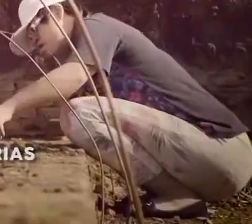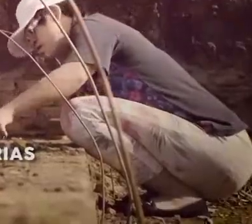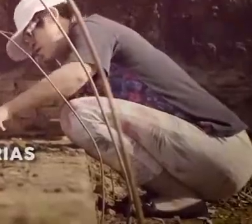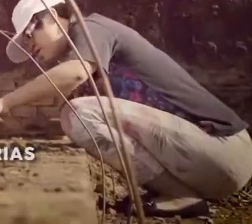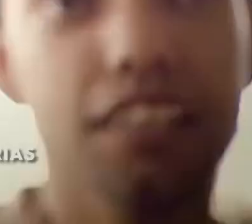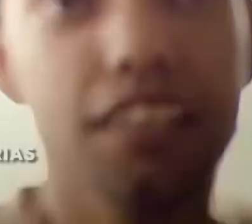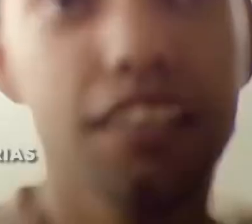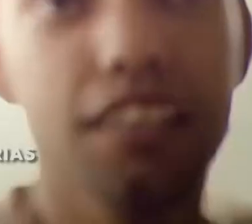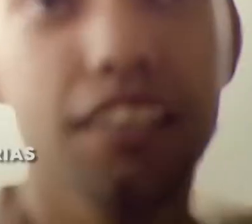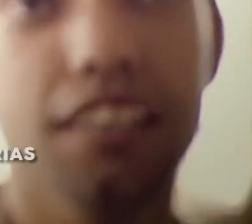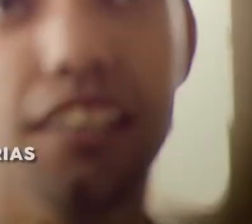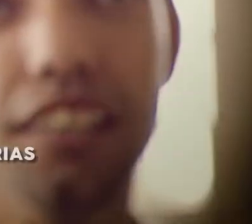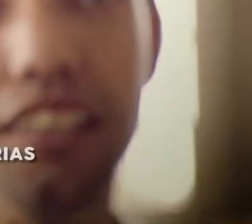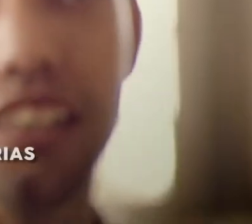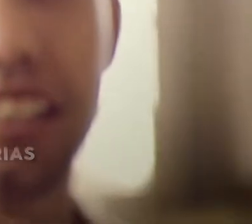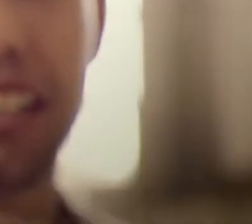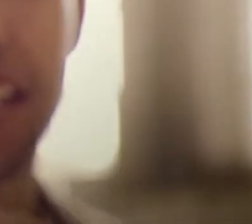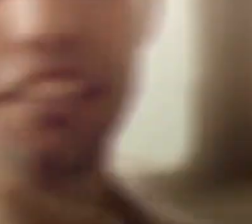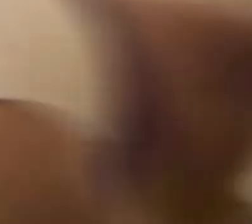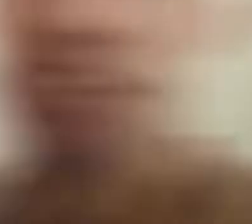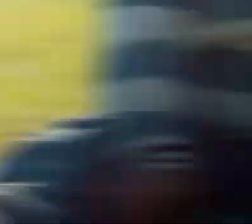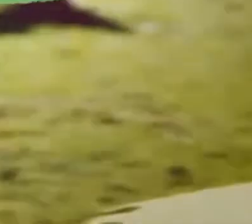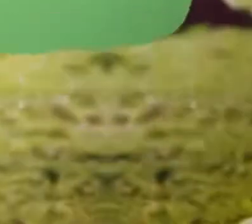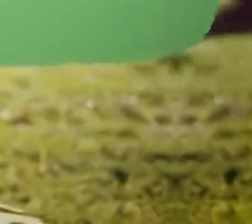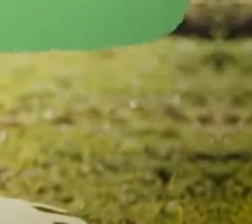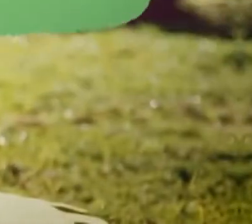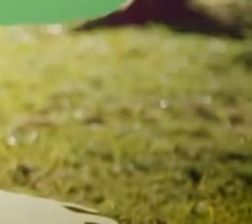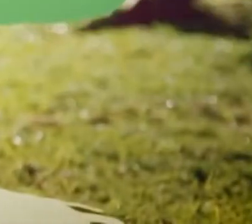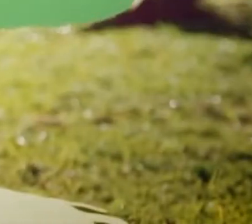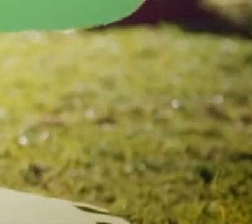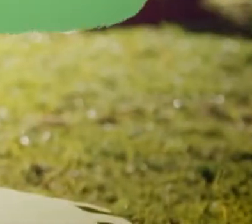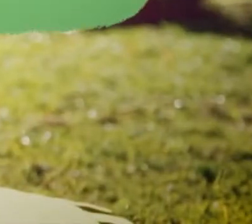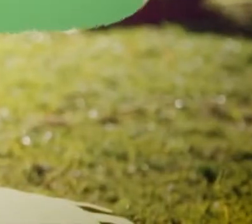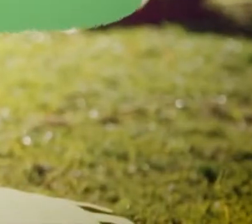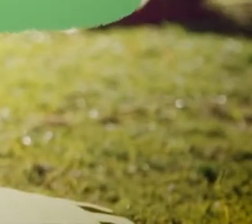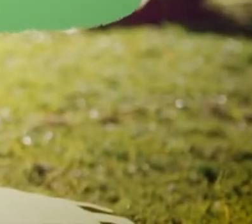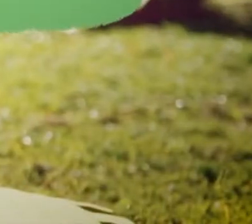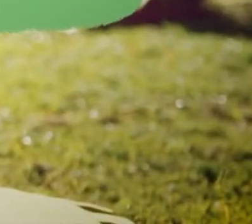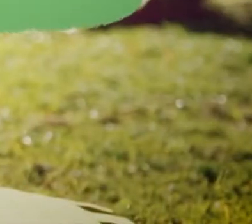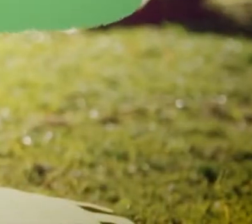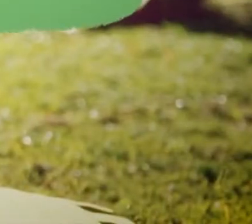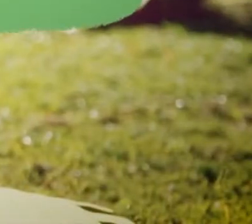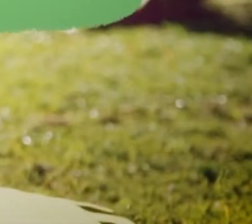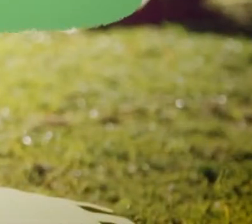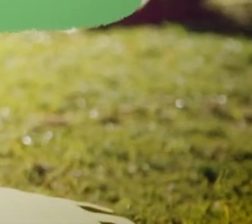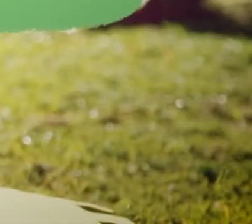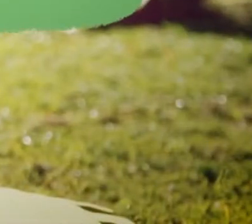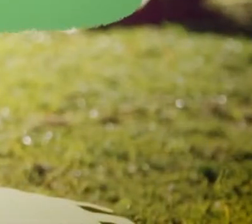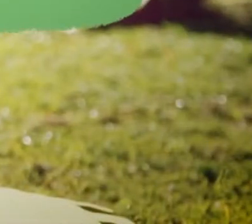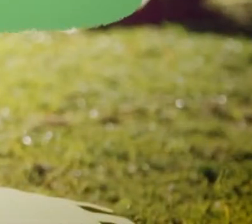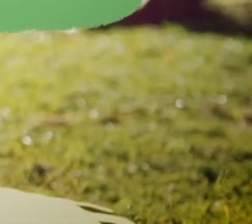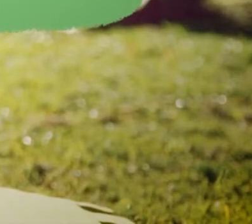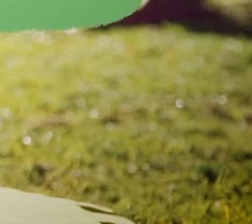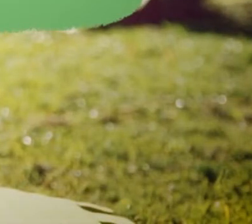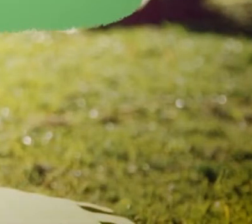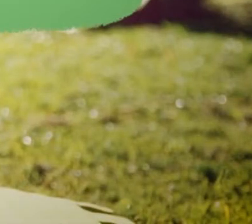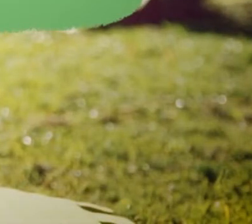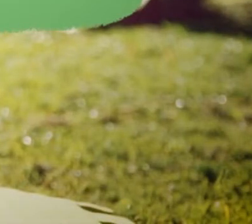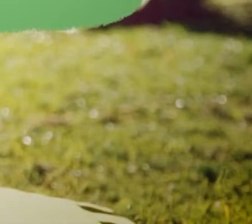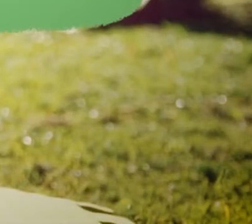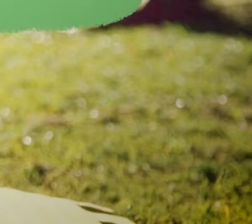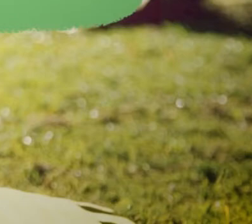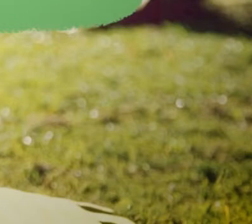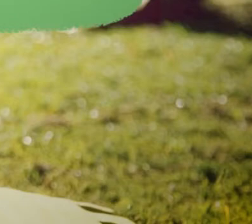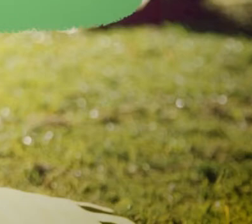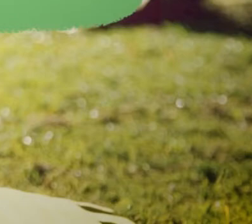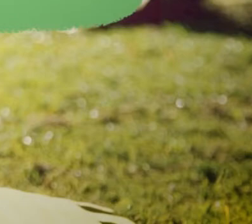a continuar desenvolvendo pessoas extraordinárias. Seja você também extraordinário. Central